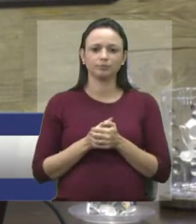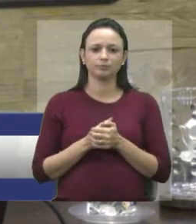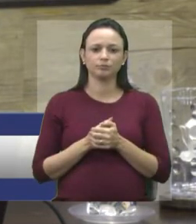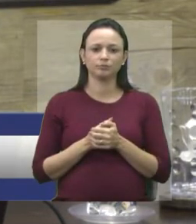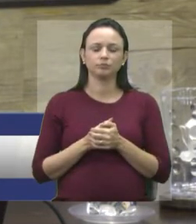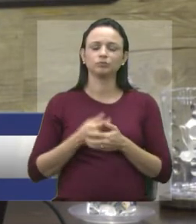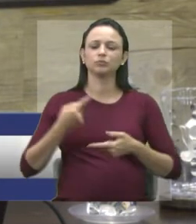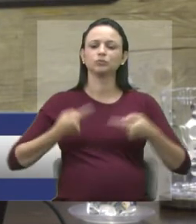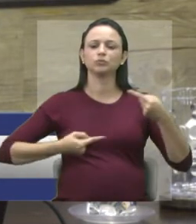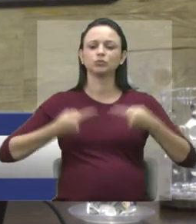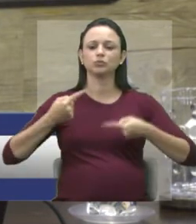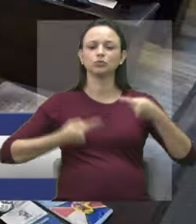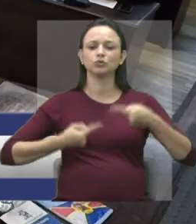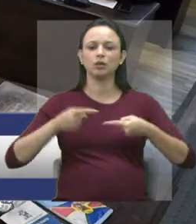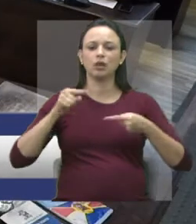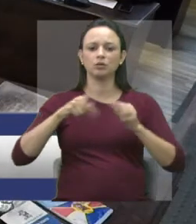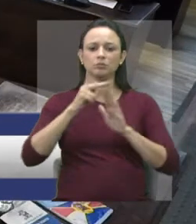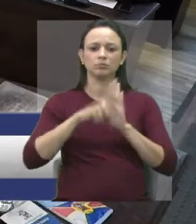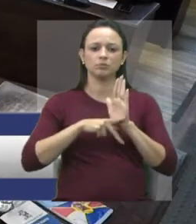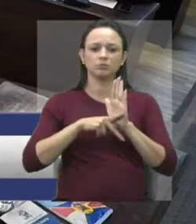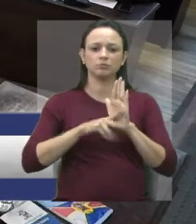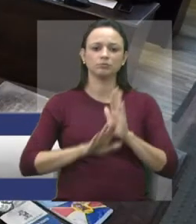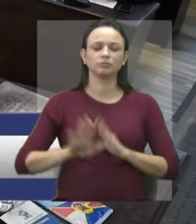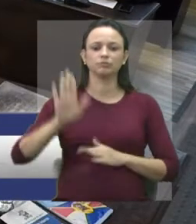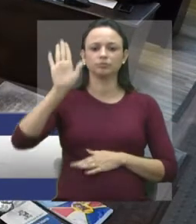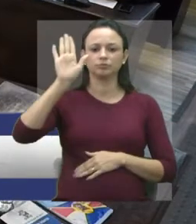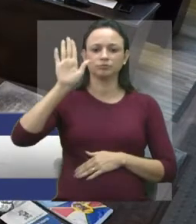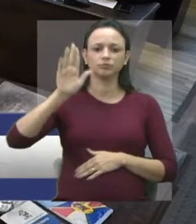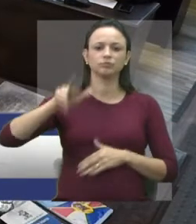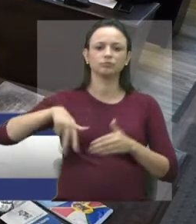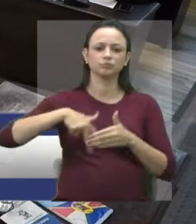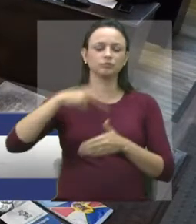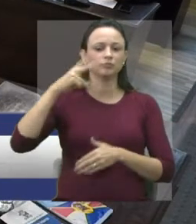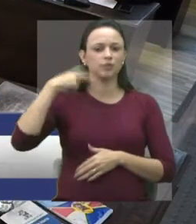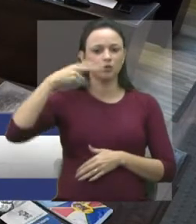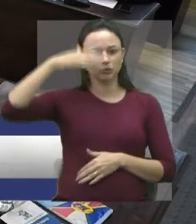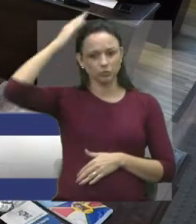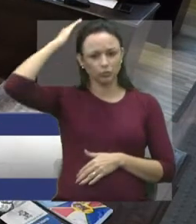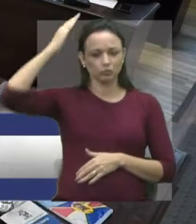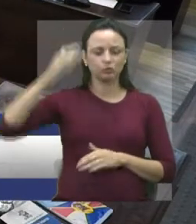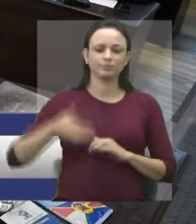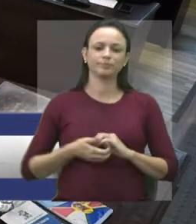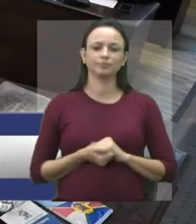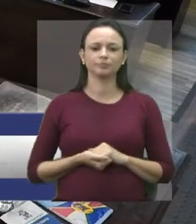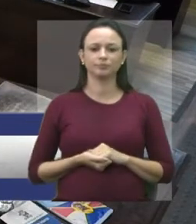Está em discussão o referido processo. Com a palavra. Com a palavra, o vereador Tuco Bauab.